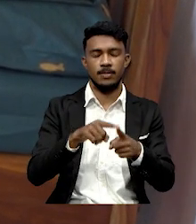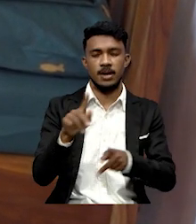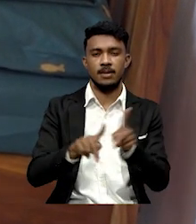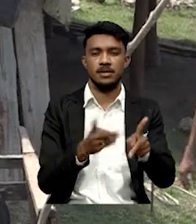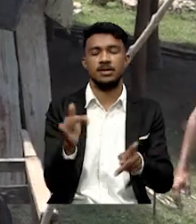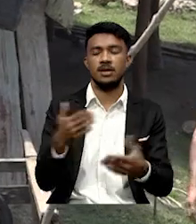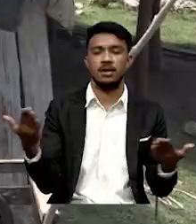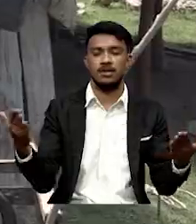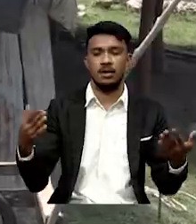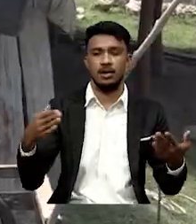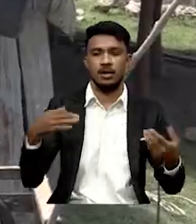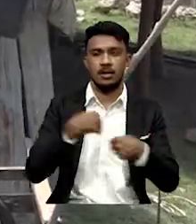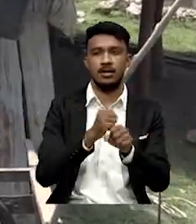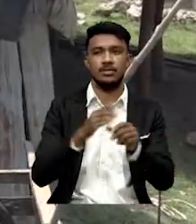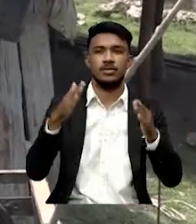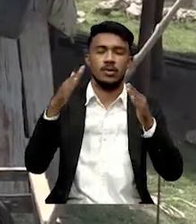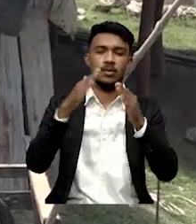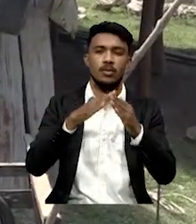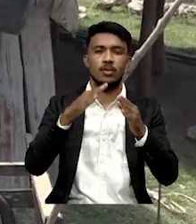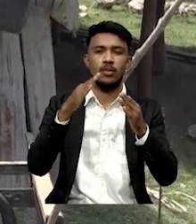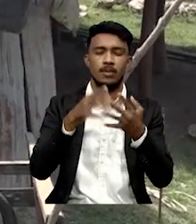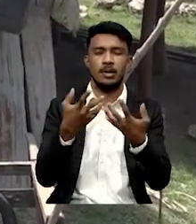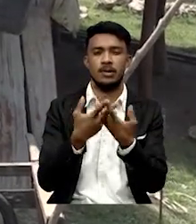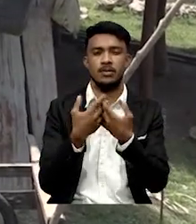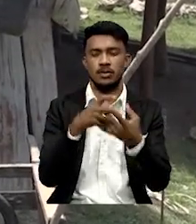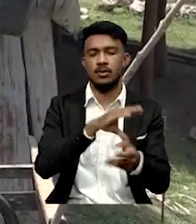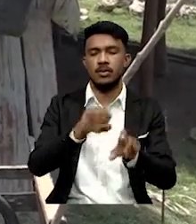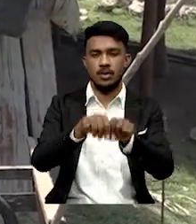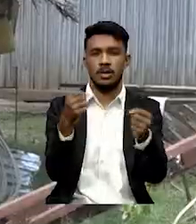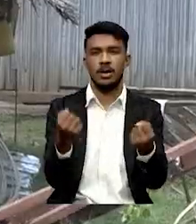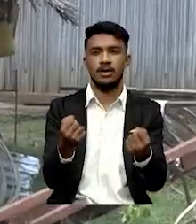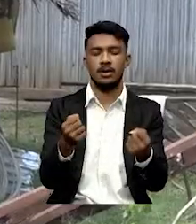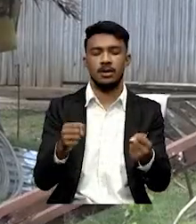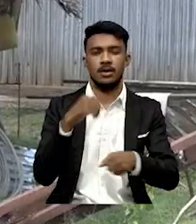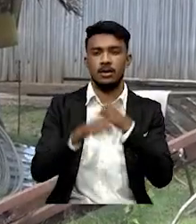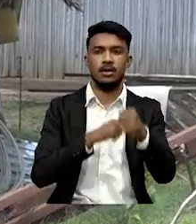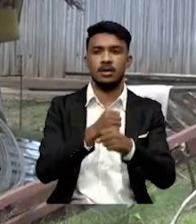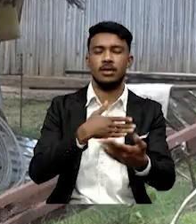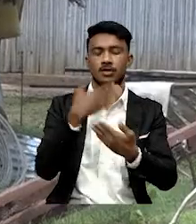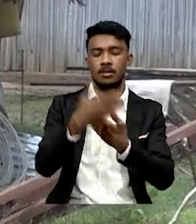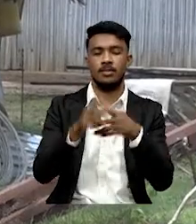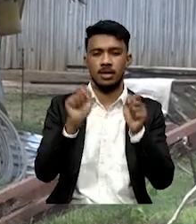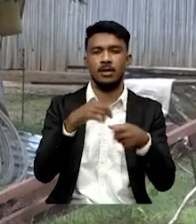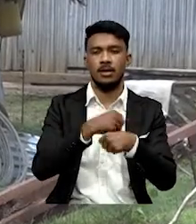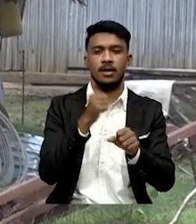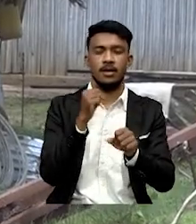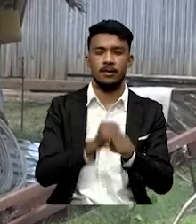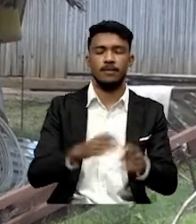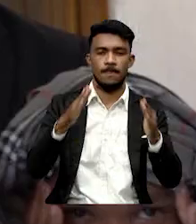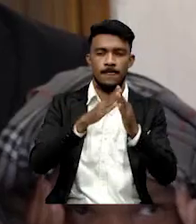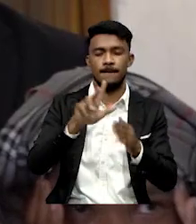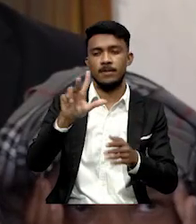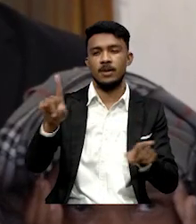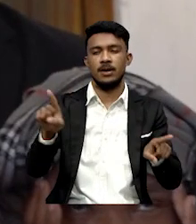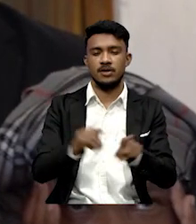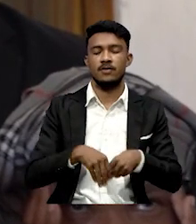maka uma dut uma condição la diak tanto e tina oi te planeia para tal modalidade tolo ba for